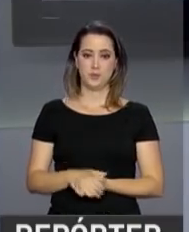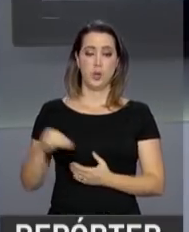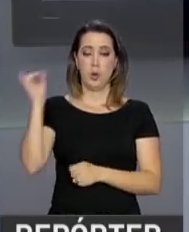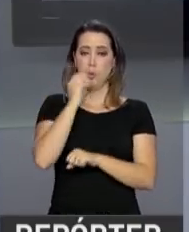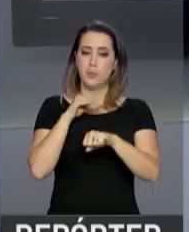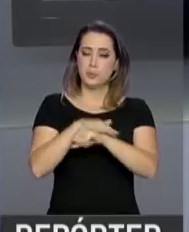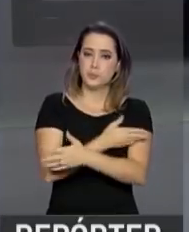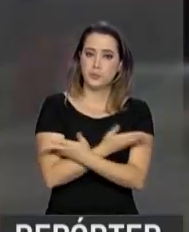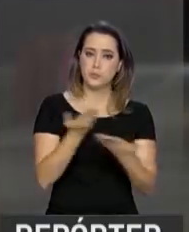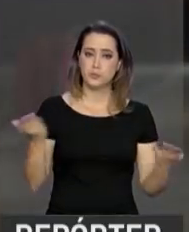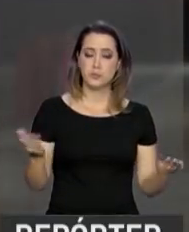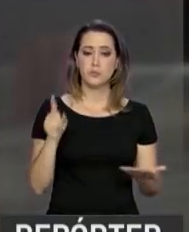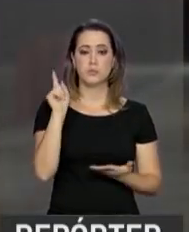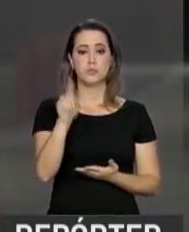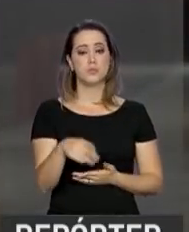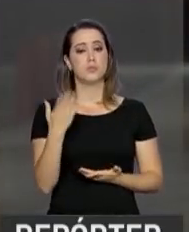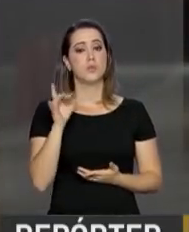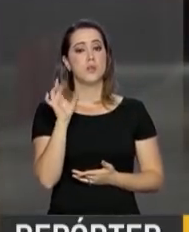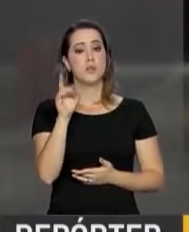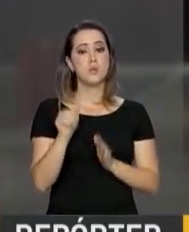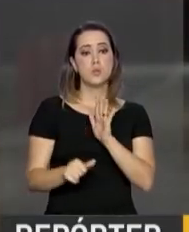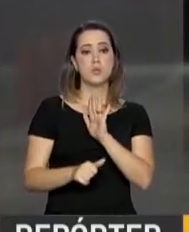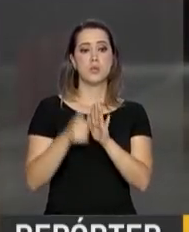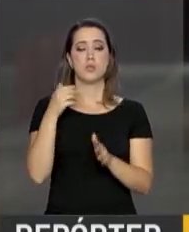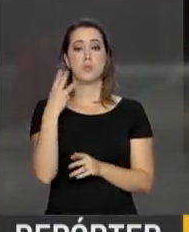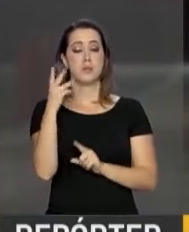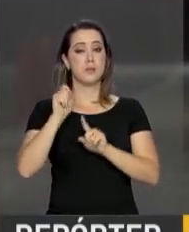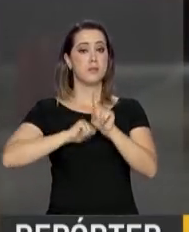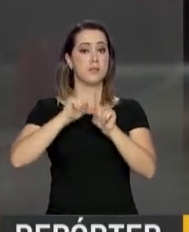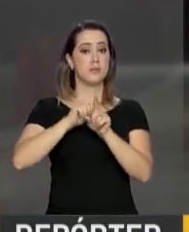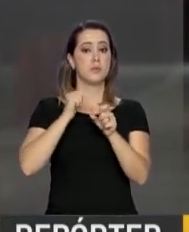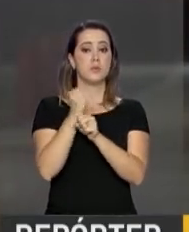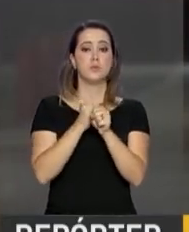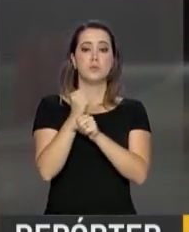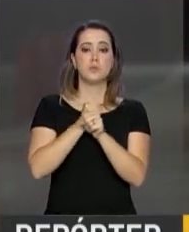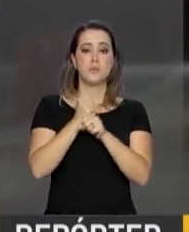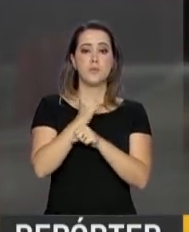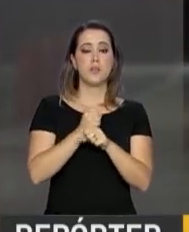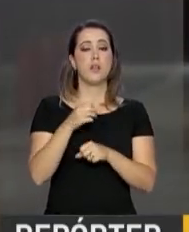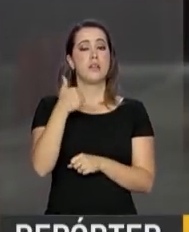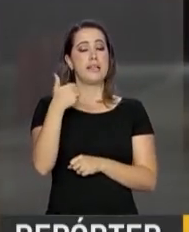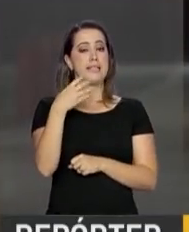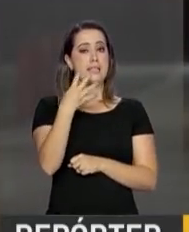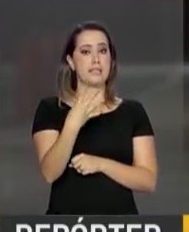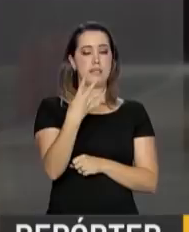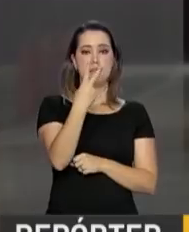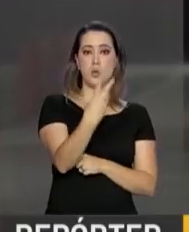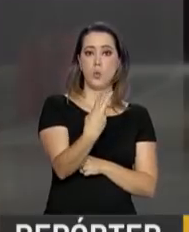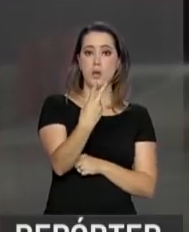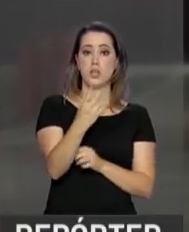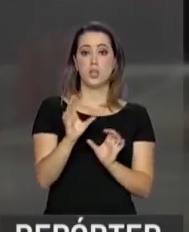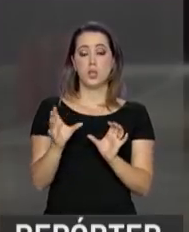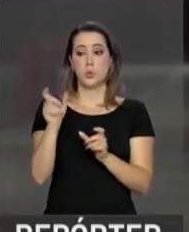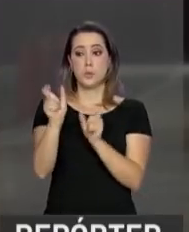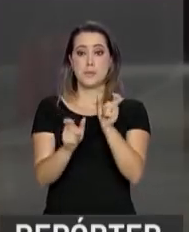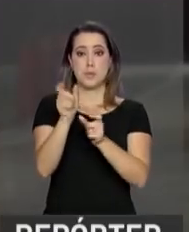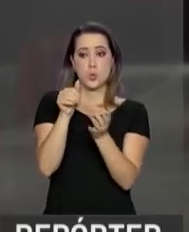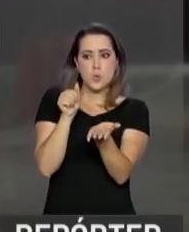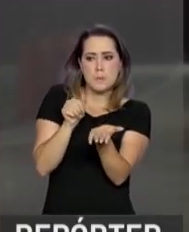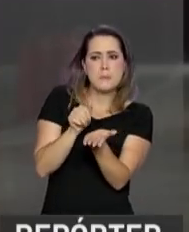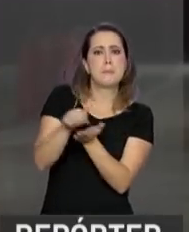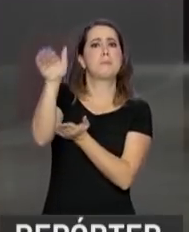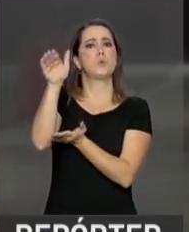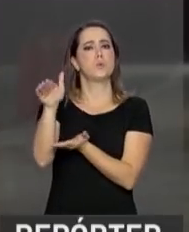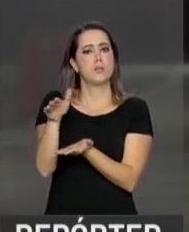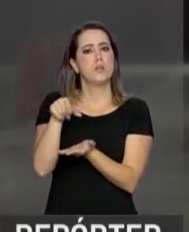noite, Beatriz. Boa noite a todos. Somente no primeiro trimestre deste ano foram 142 agentes expulsos da